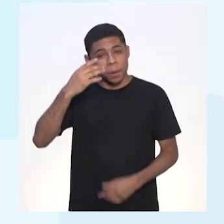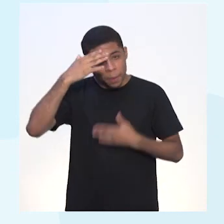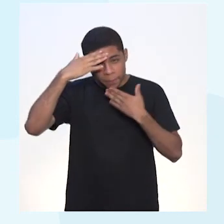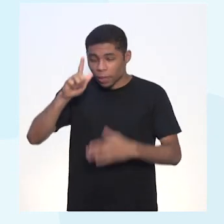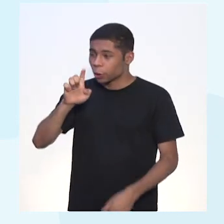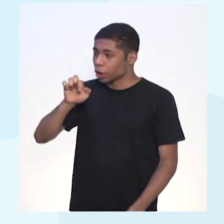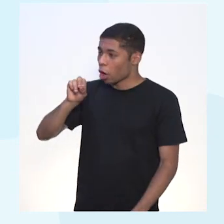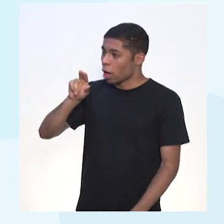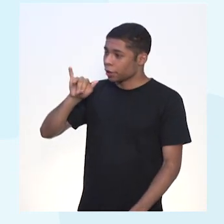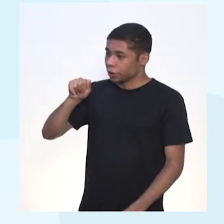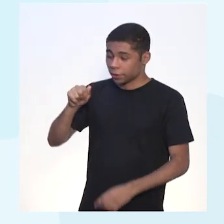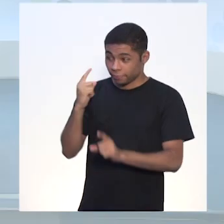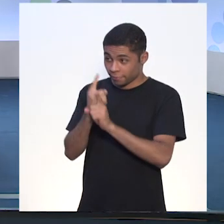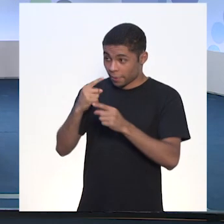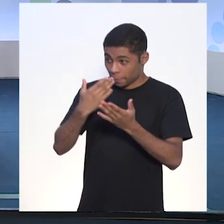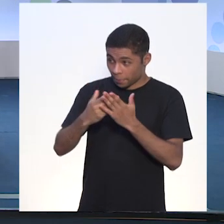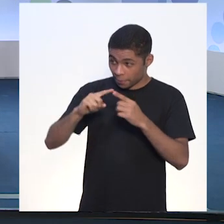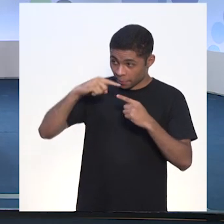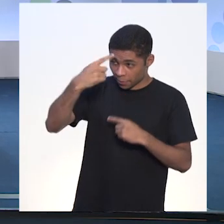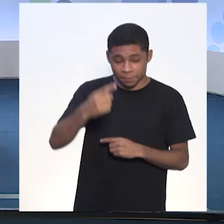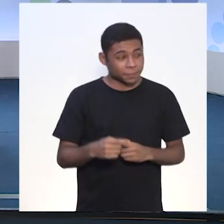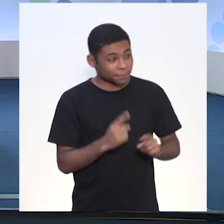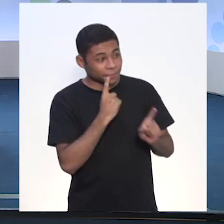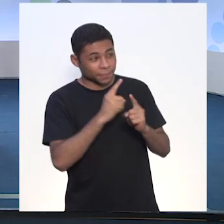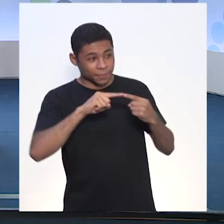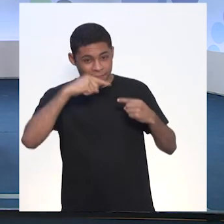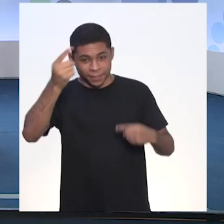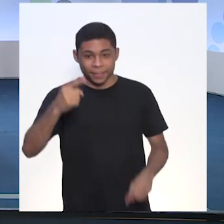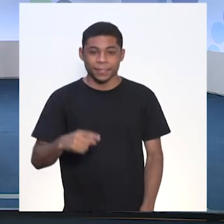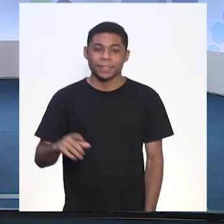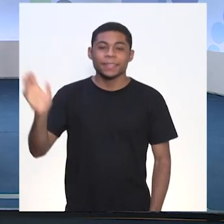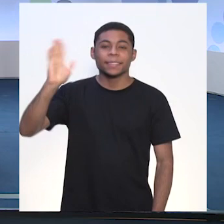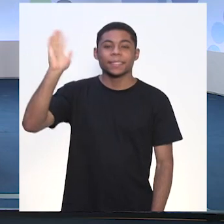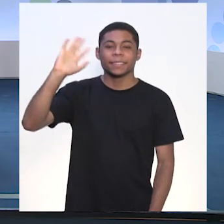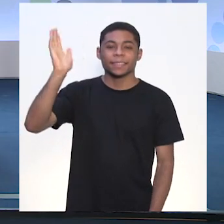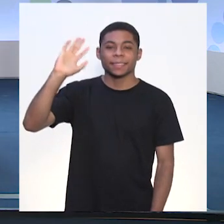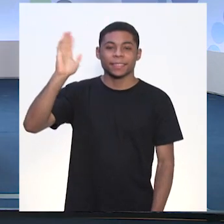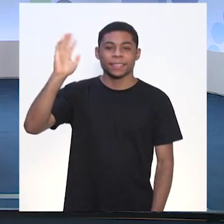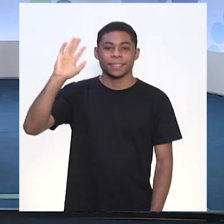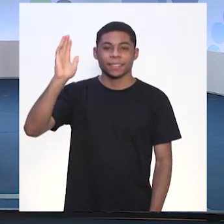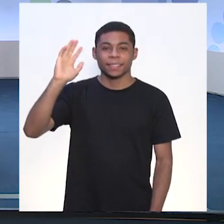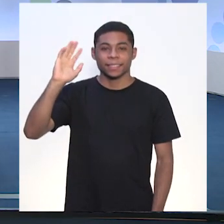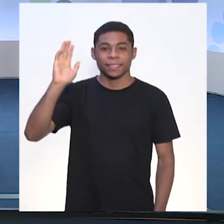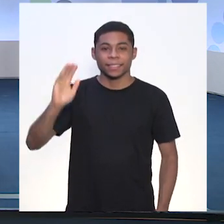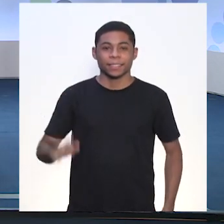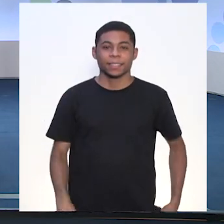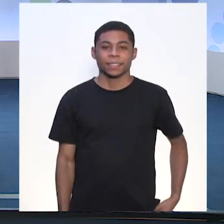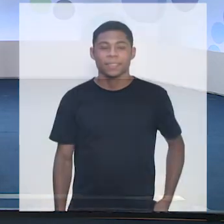Georgia. De E nos nada. vemos na próxima aula, então, hein? Até a próxima aula, então. Então, tchau, tchau, galera. Tchau, gente.